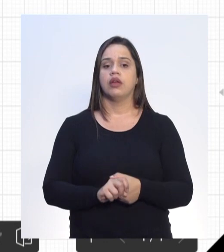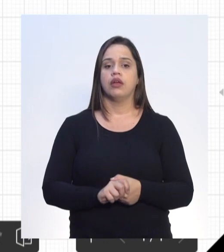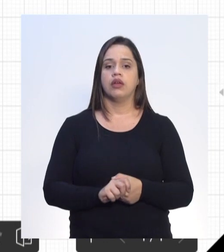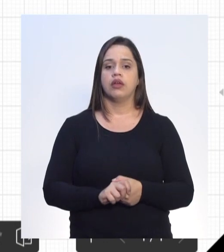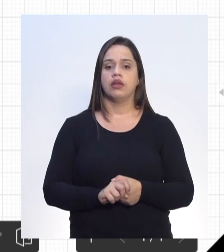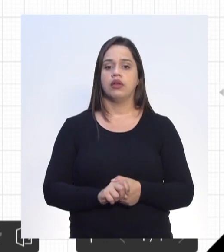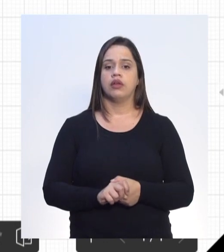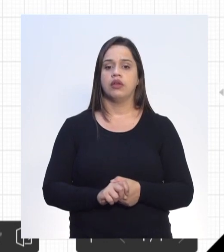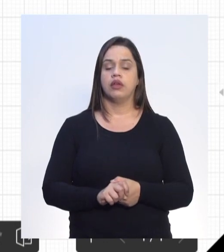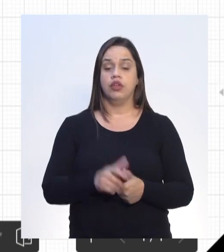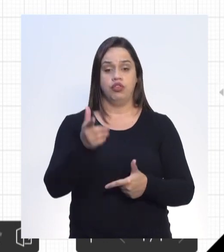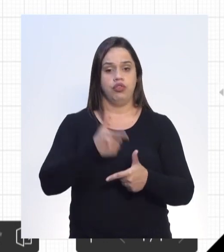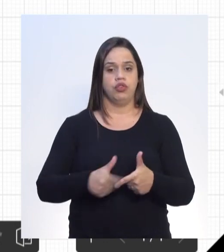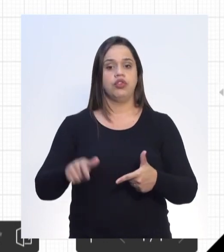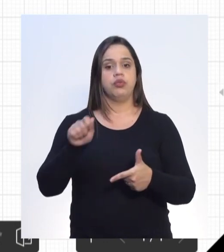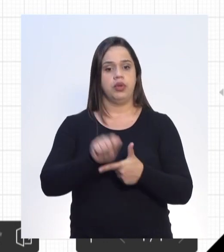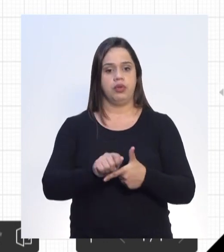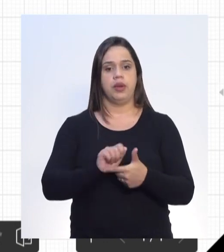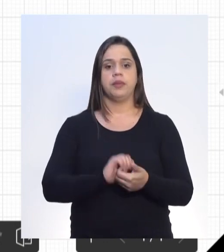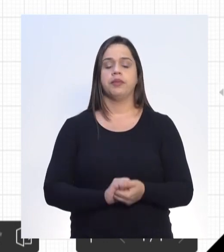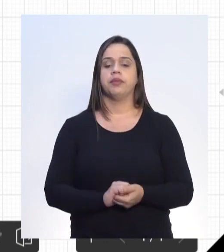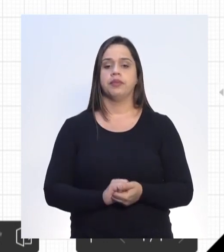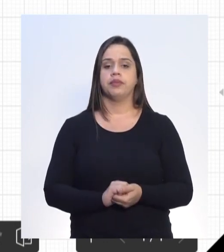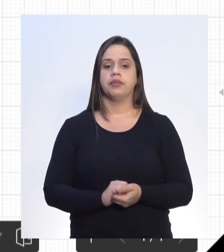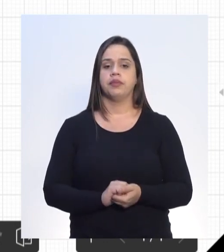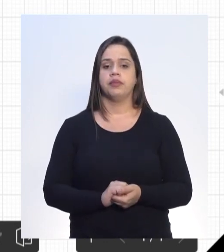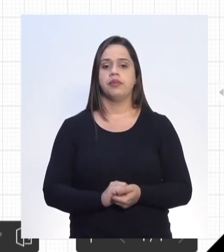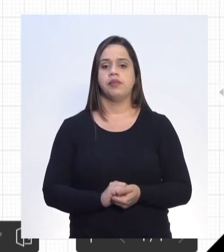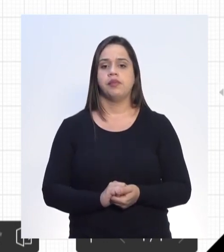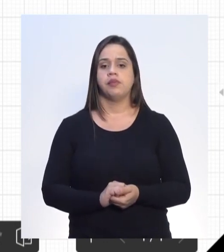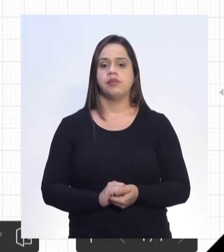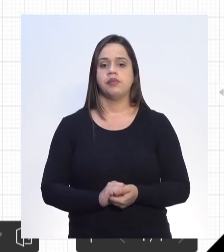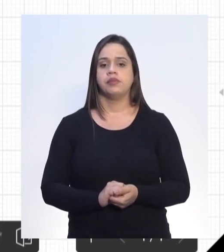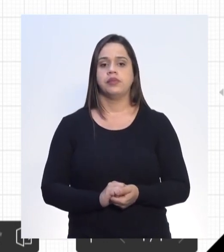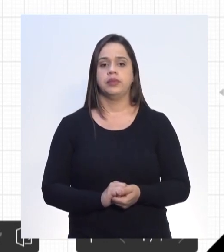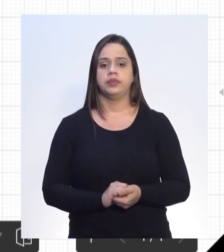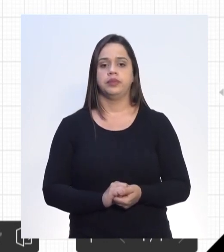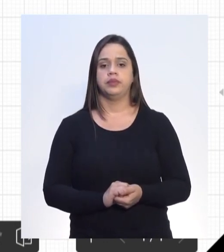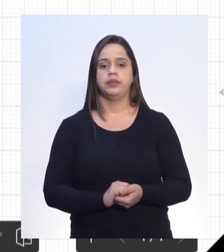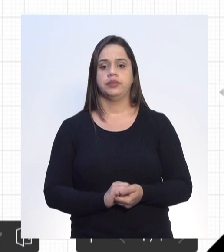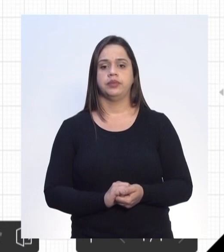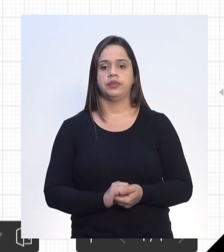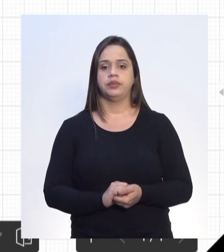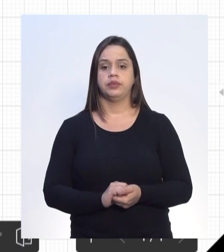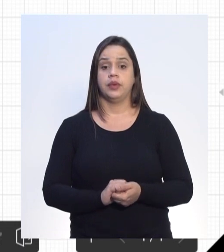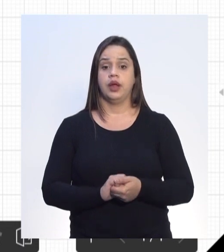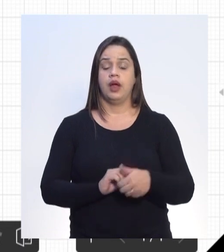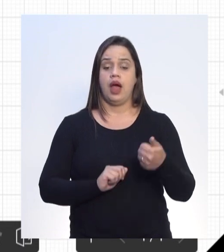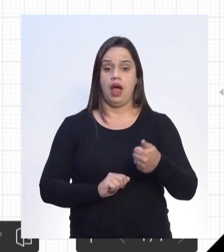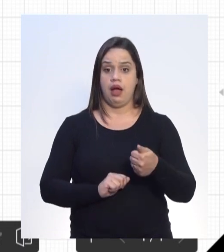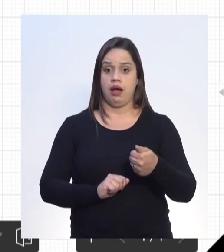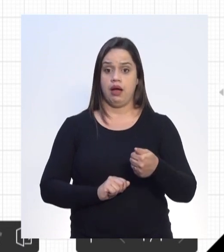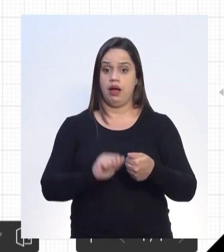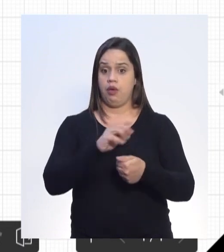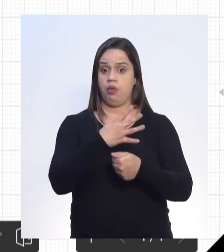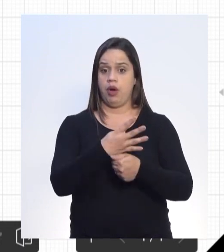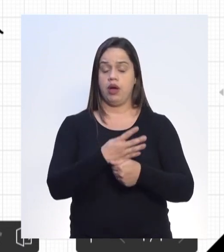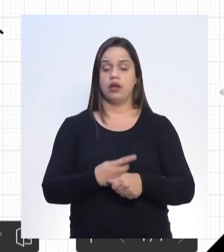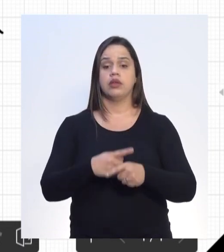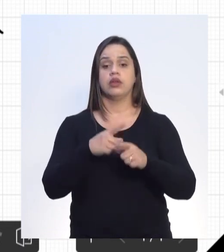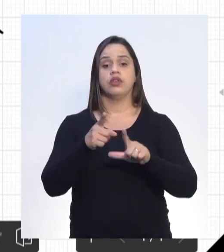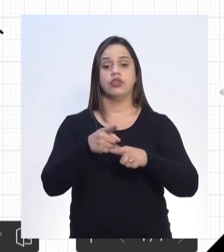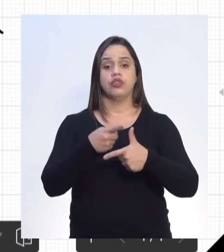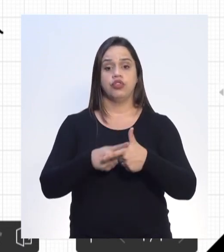a, não é isso? A primeira. Isso. Ok, a elevado a 1. E aí, a divisão aqui também,